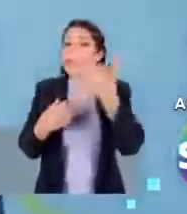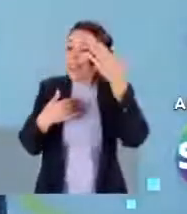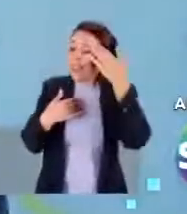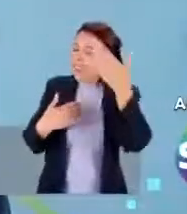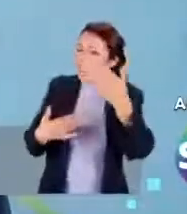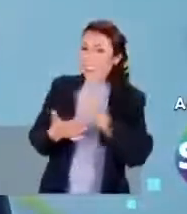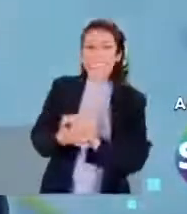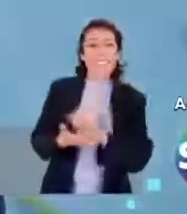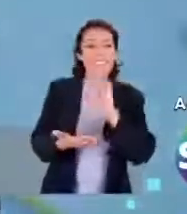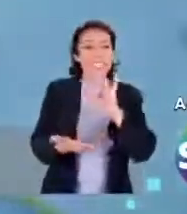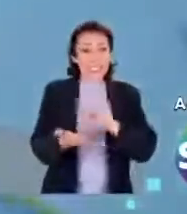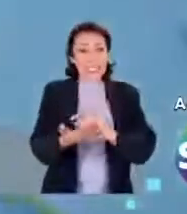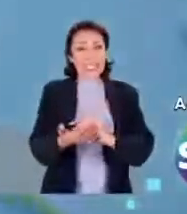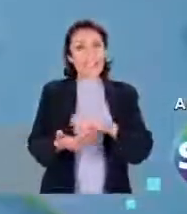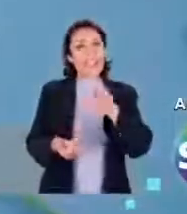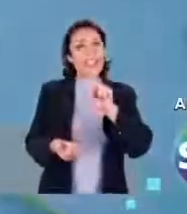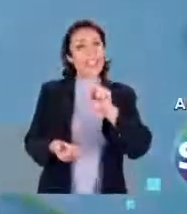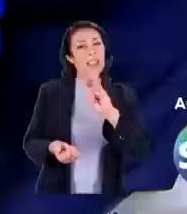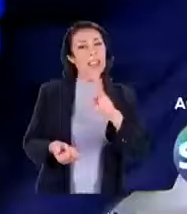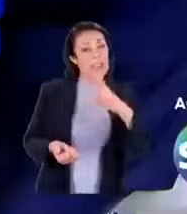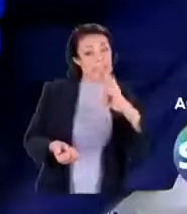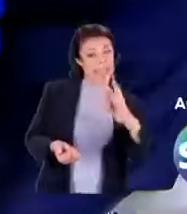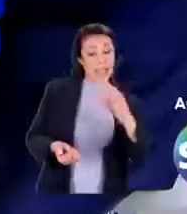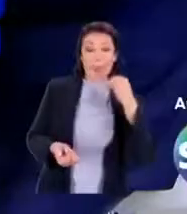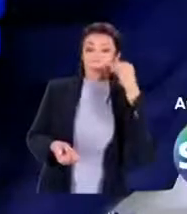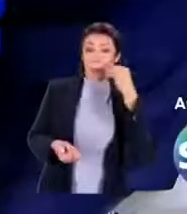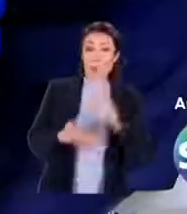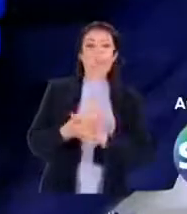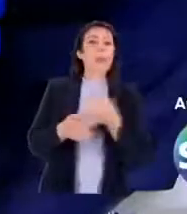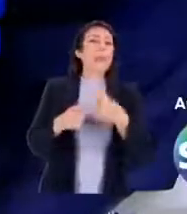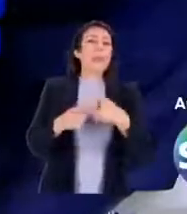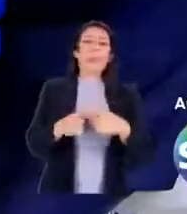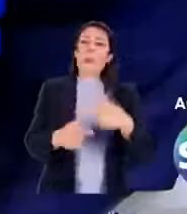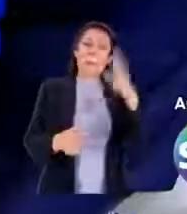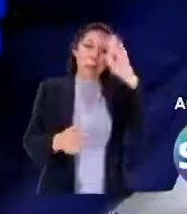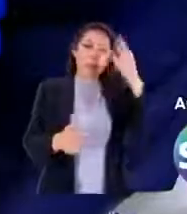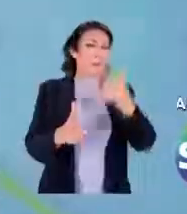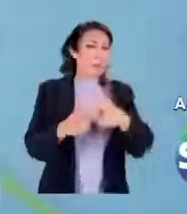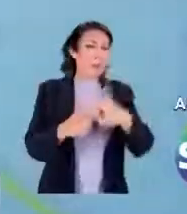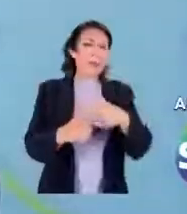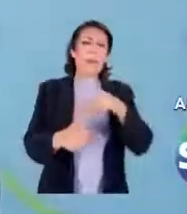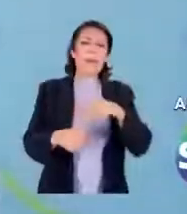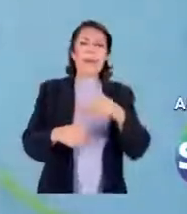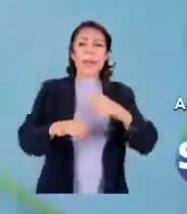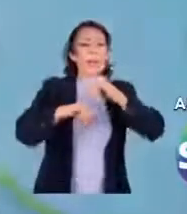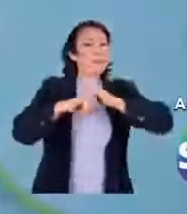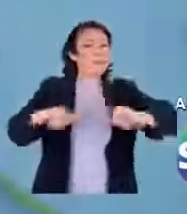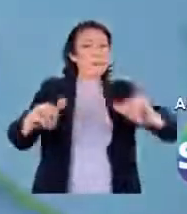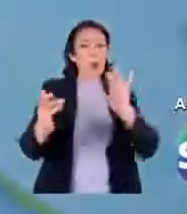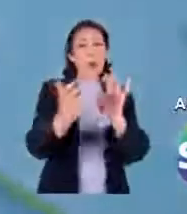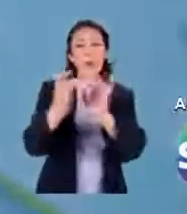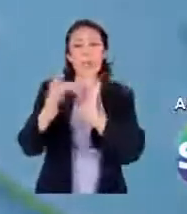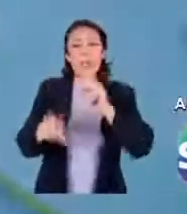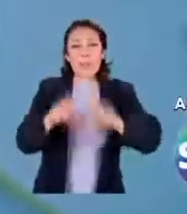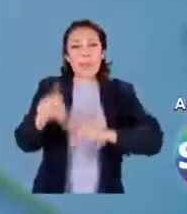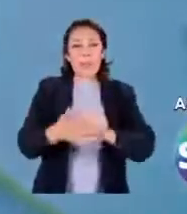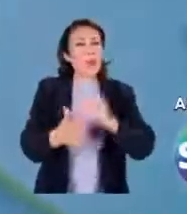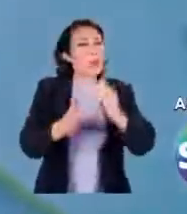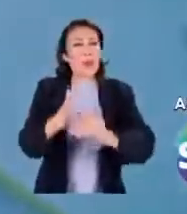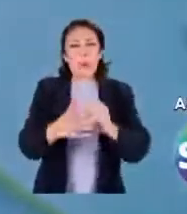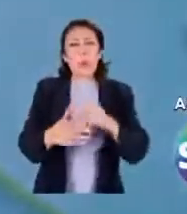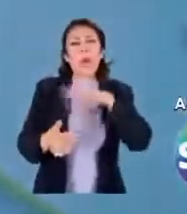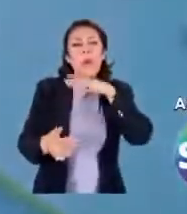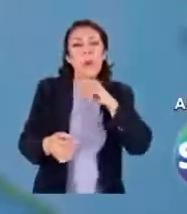muito e ao SBT a sua oportunidade porque o meu grande problema é falar para o povão tudo que não presta no Brasil